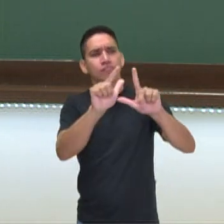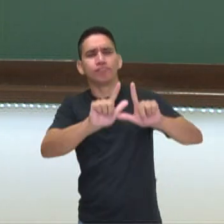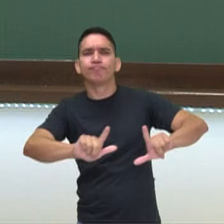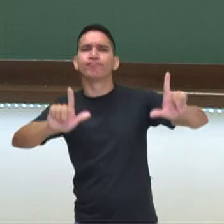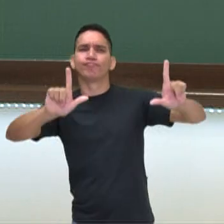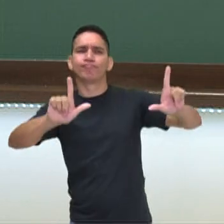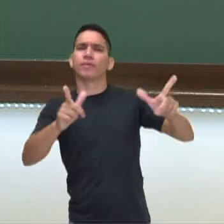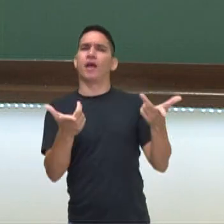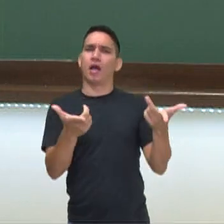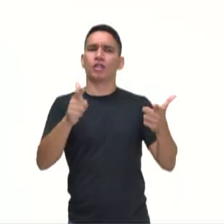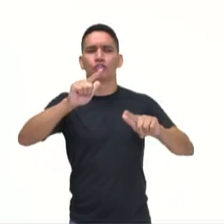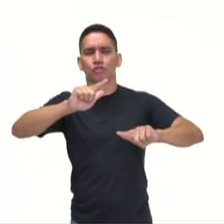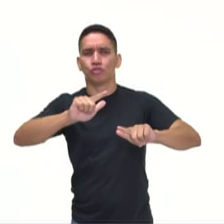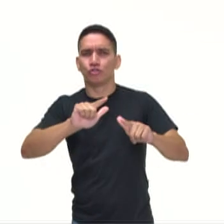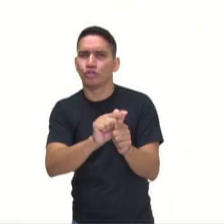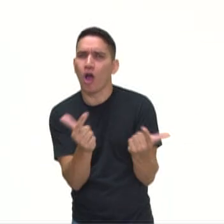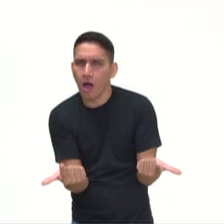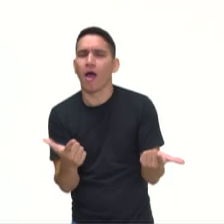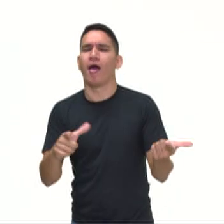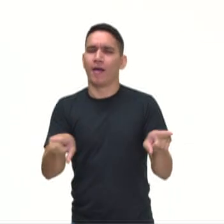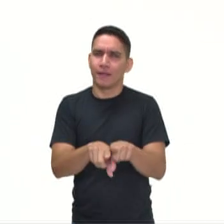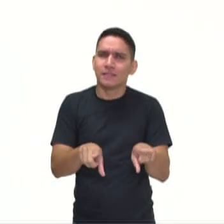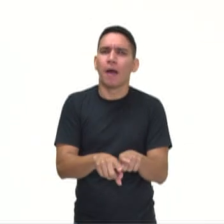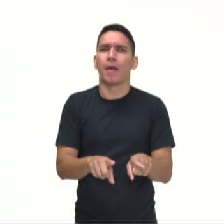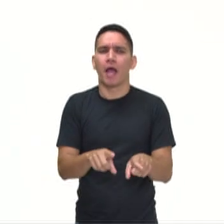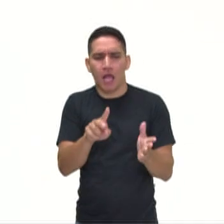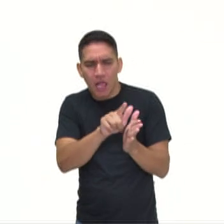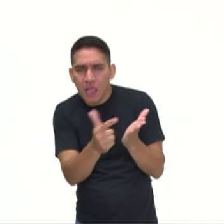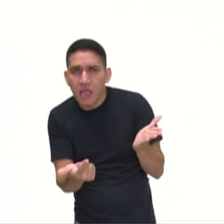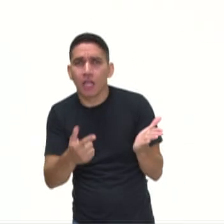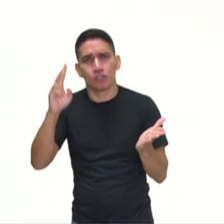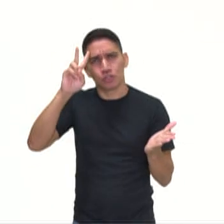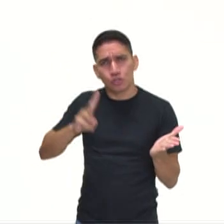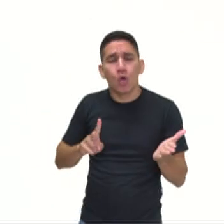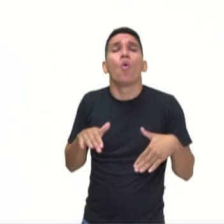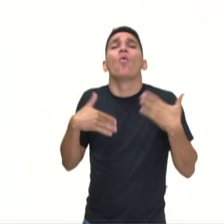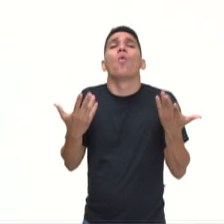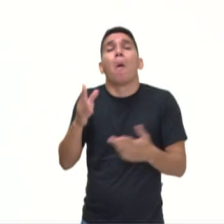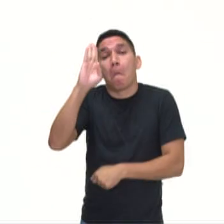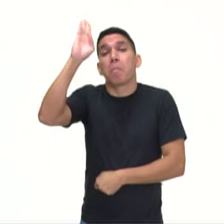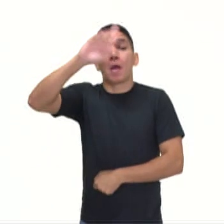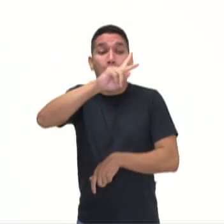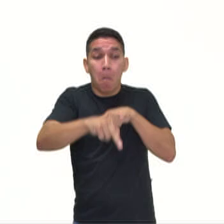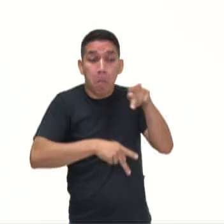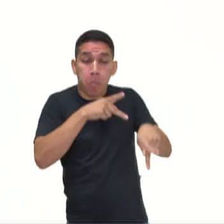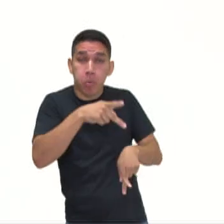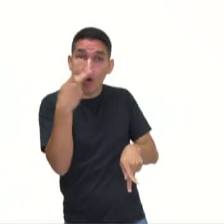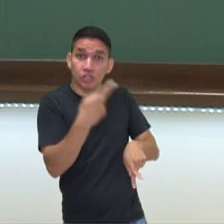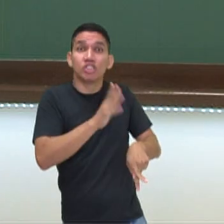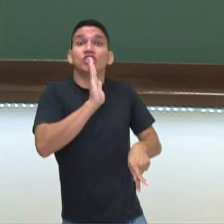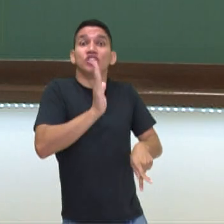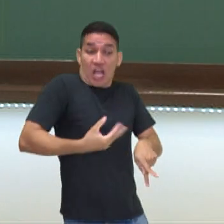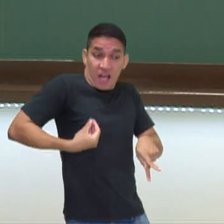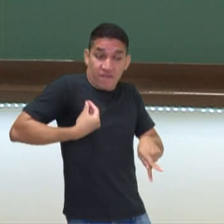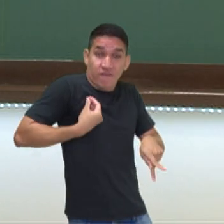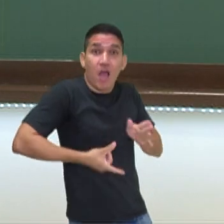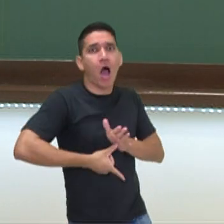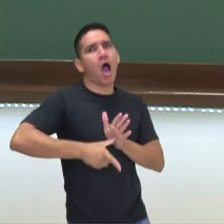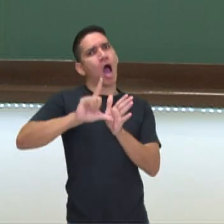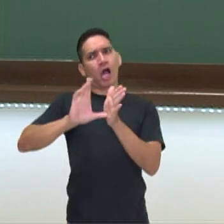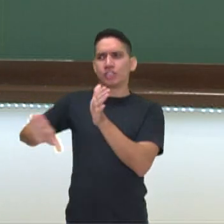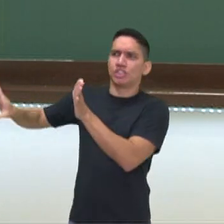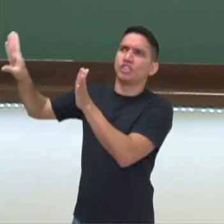expressão América Latina, né? E quais os principais povos que habitavam a América Latina antes da chegada